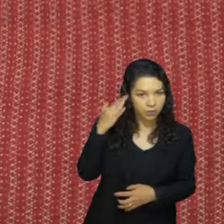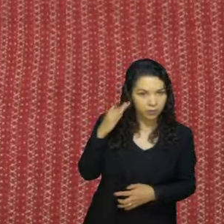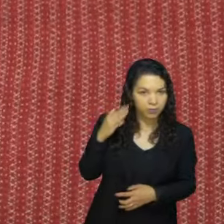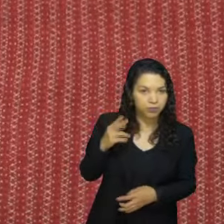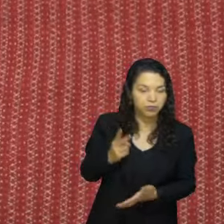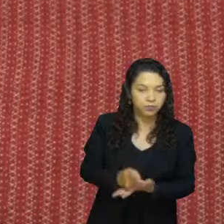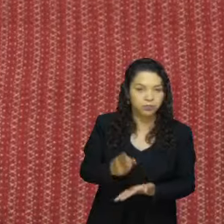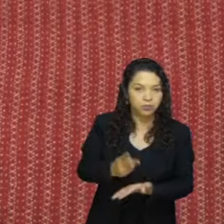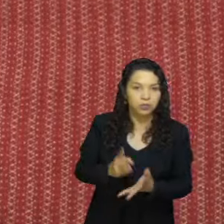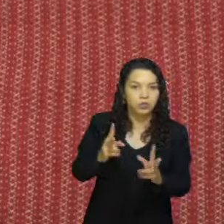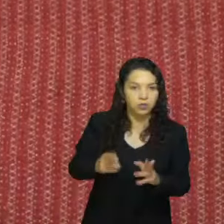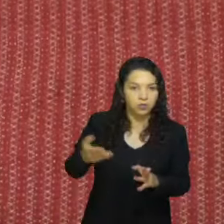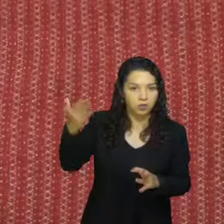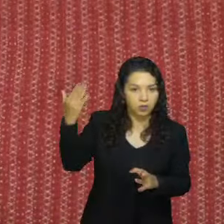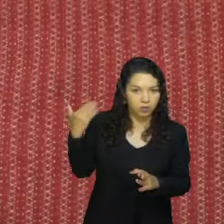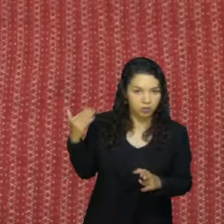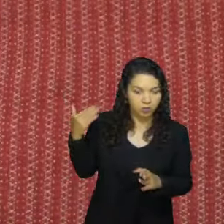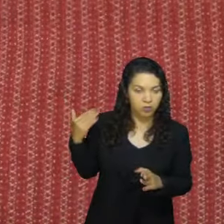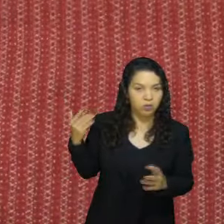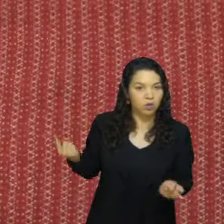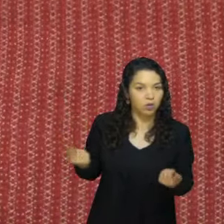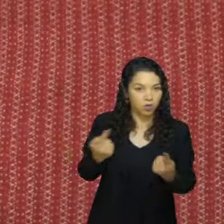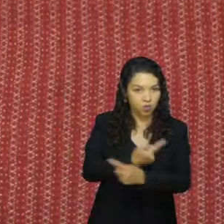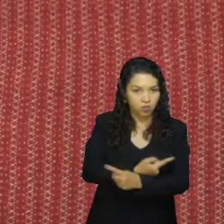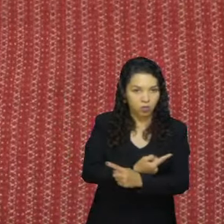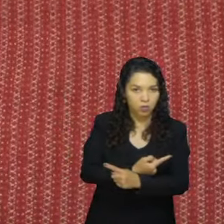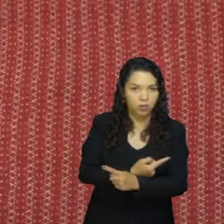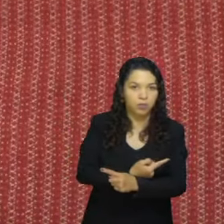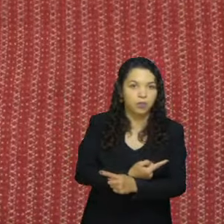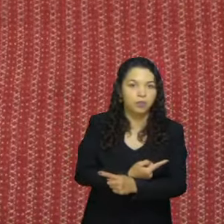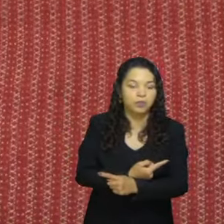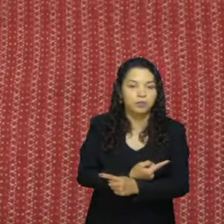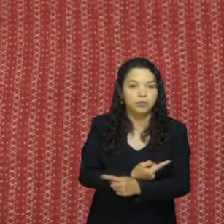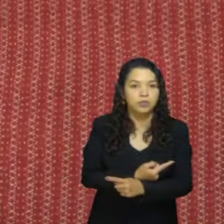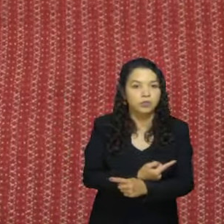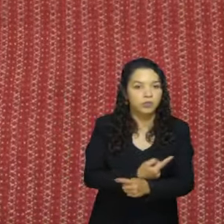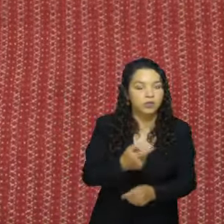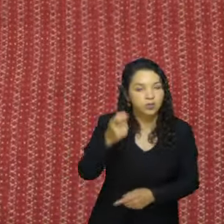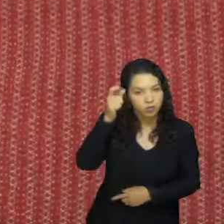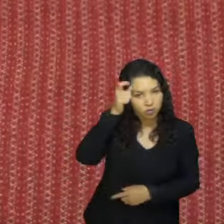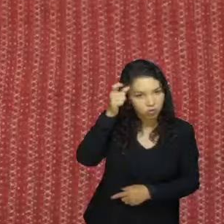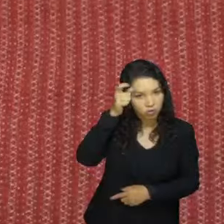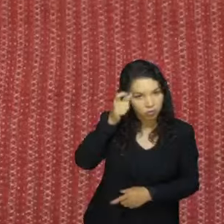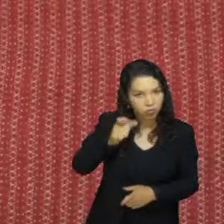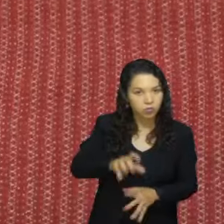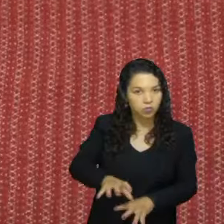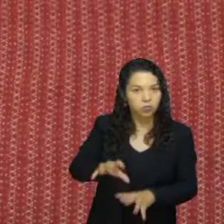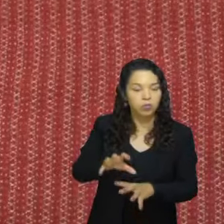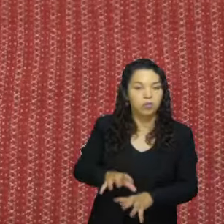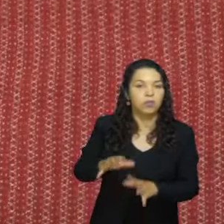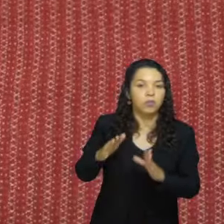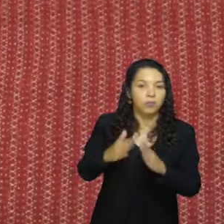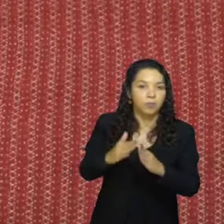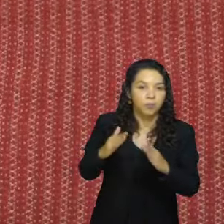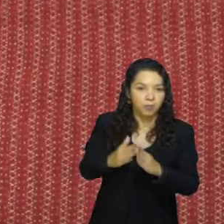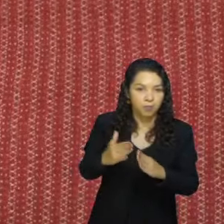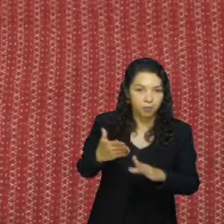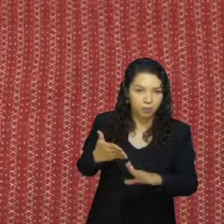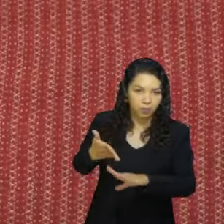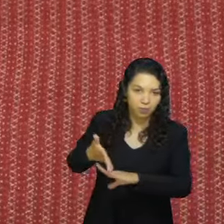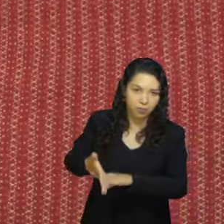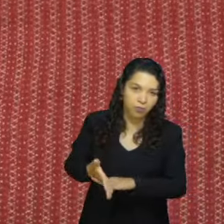no passado, como uma contravenção. Continua como algo diabólico, que entra dentro das casas das pessoas e não